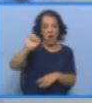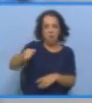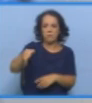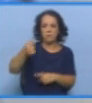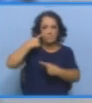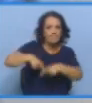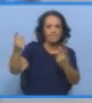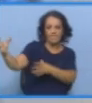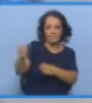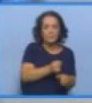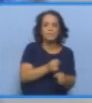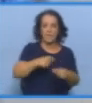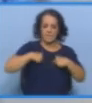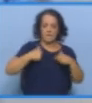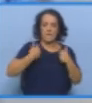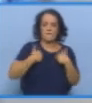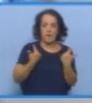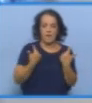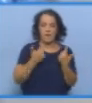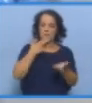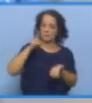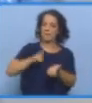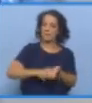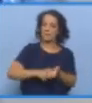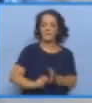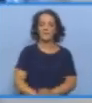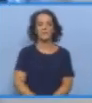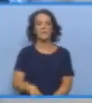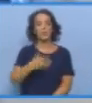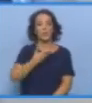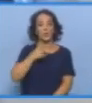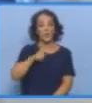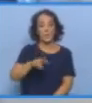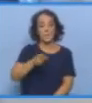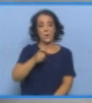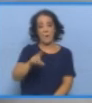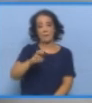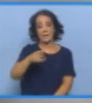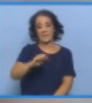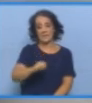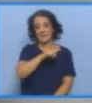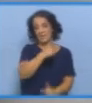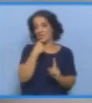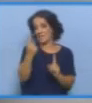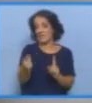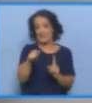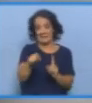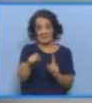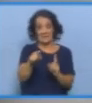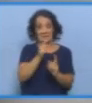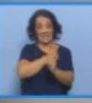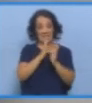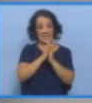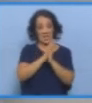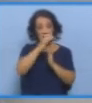que falava muitas vezes em nome dele, no sentido da profecia verdadeira. Ele disse, Dom Manuel Martins, que essa igreja assim definida, era uma igreja